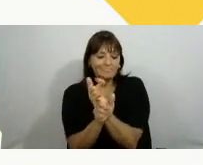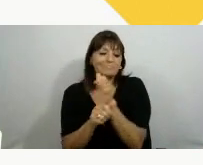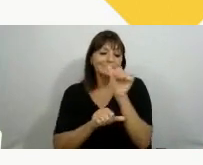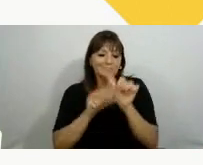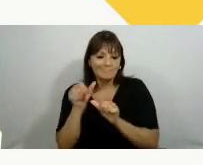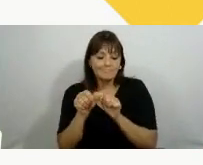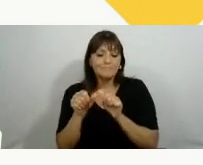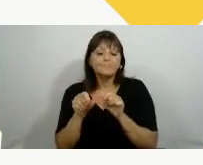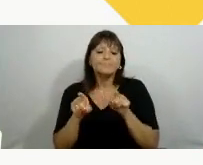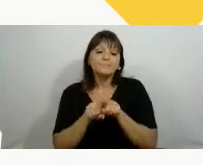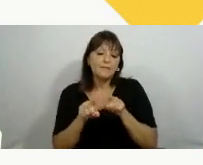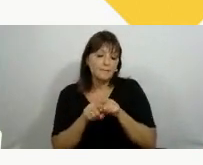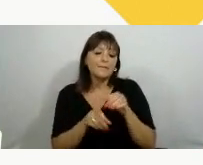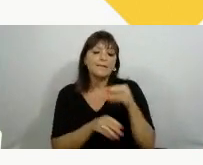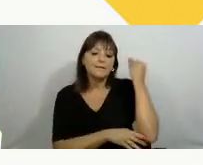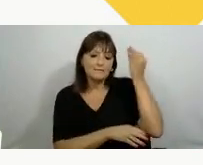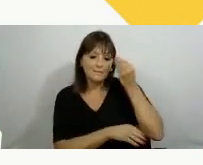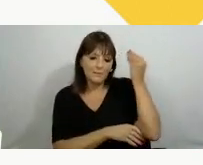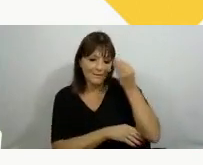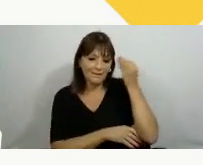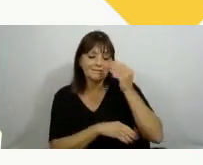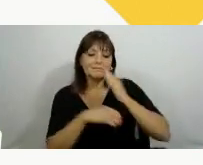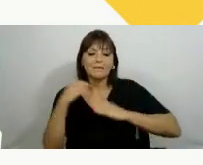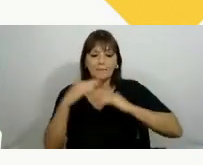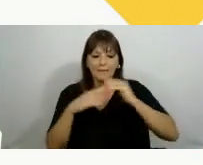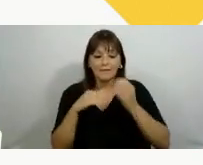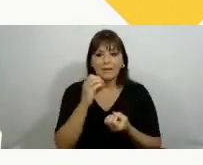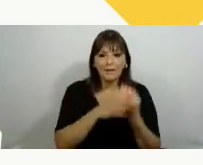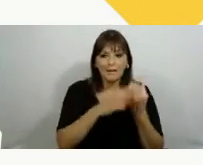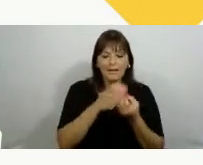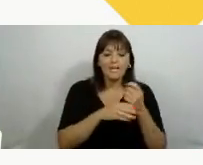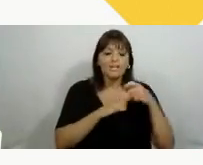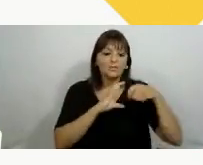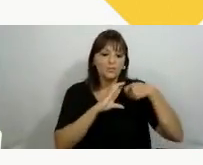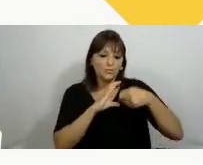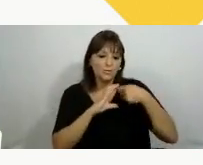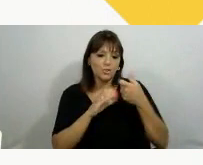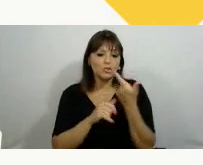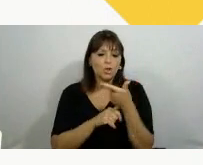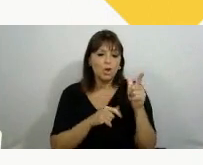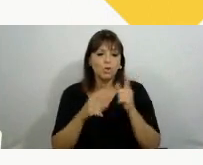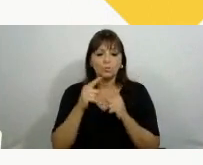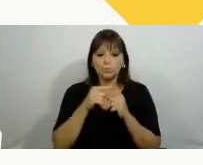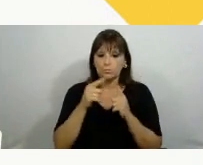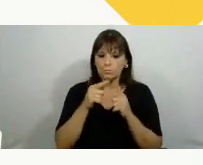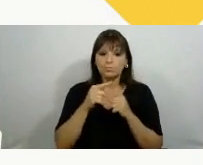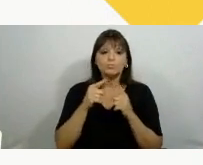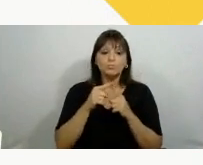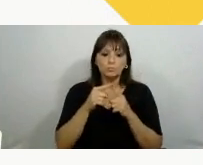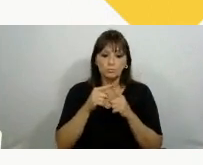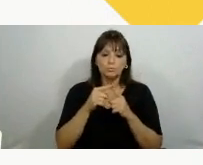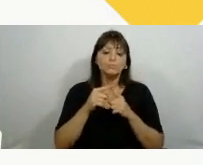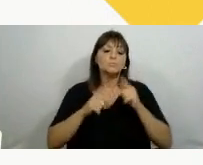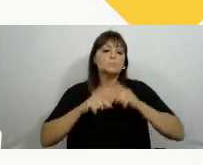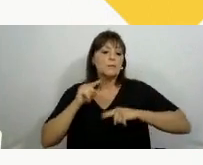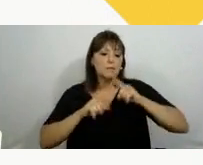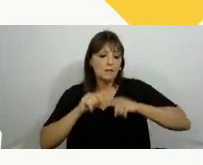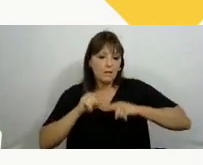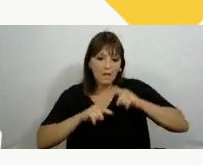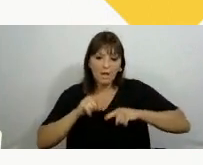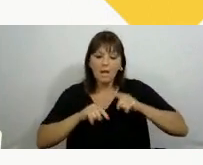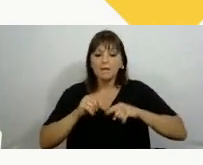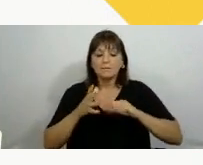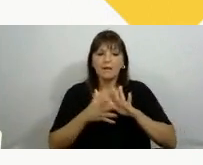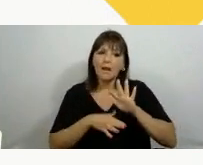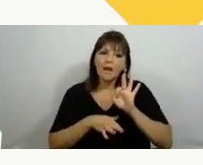aí, produzindo muitas vezes vídeos e outros materiais, e tem muito essa troca. Não está